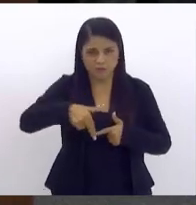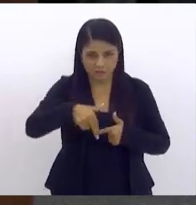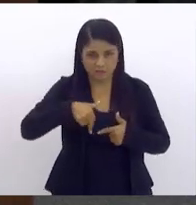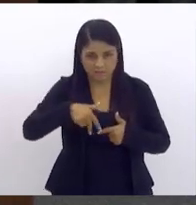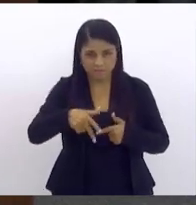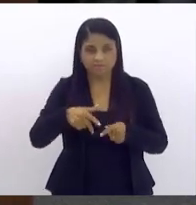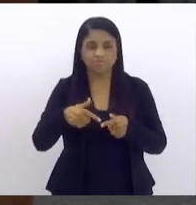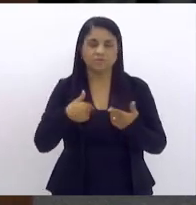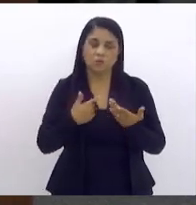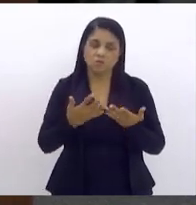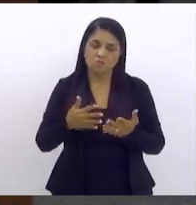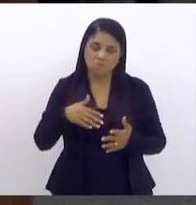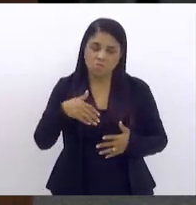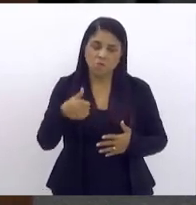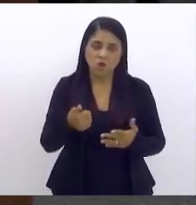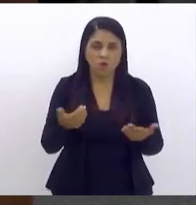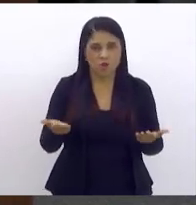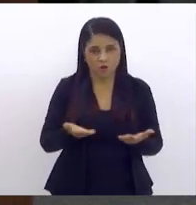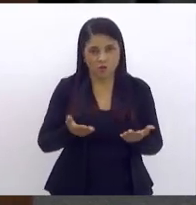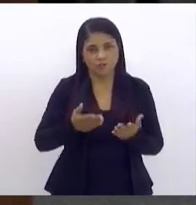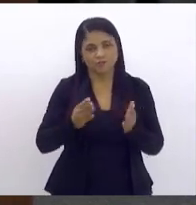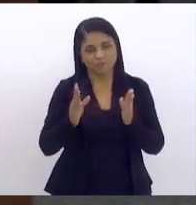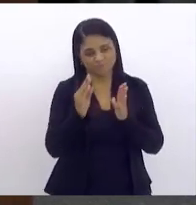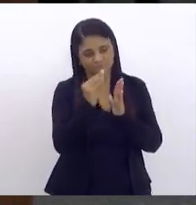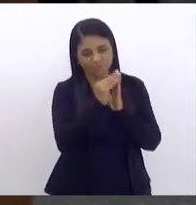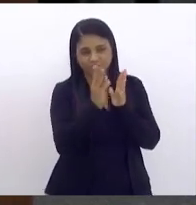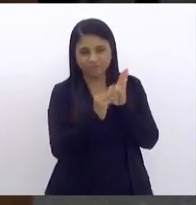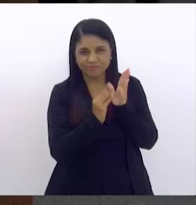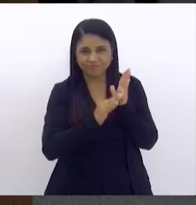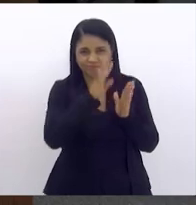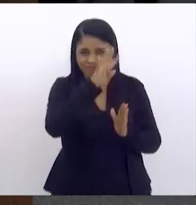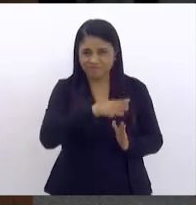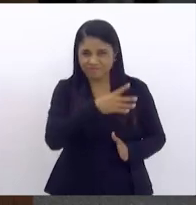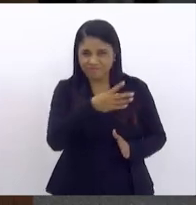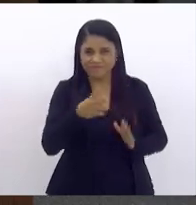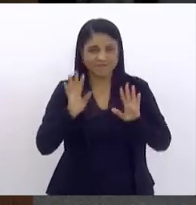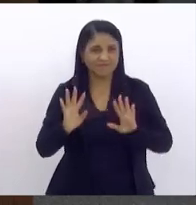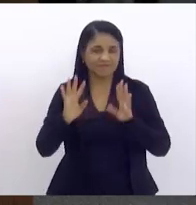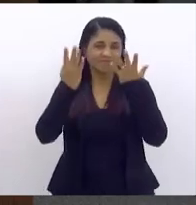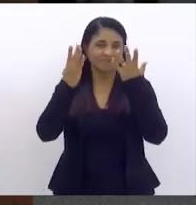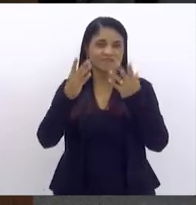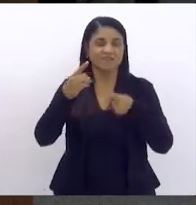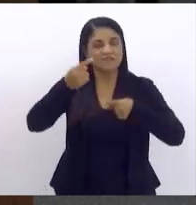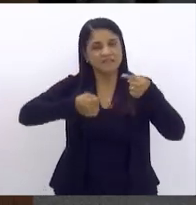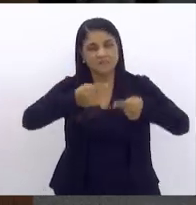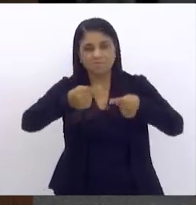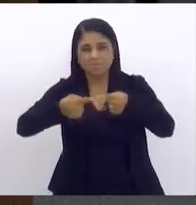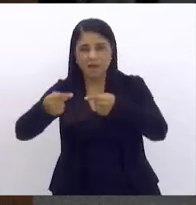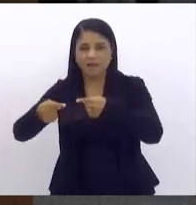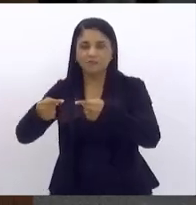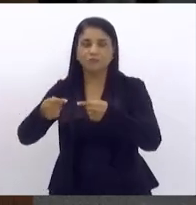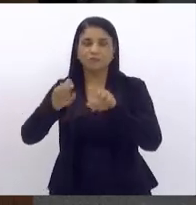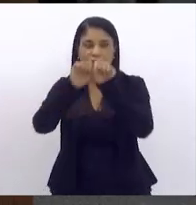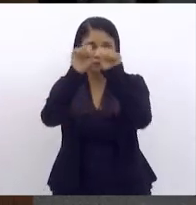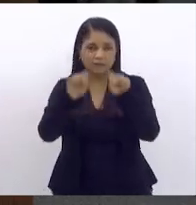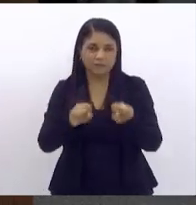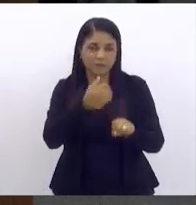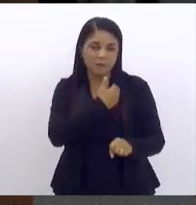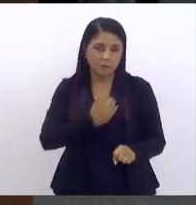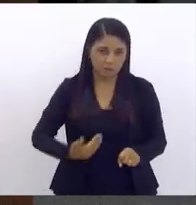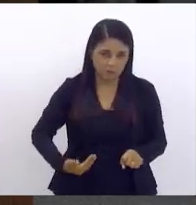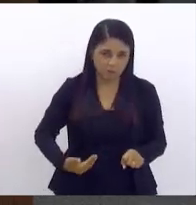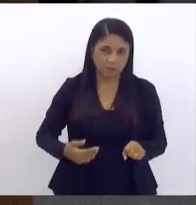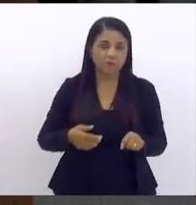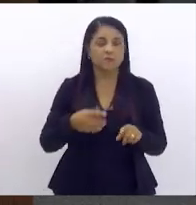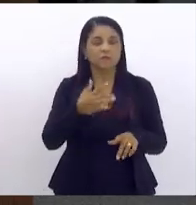poder ter um dia em que esse debate vira a prioridade em todo o sistema público, em especial